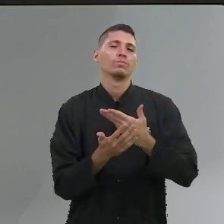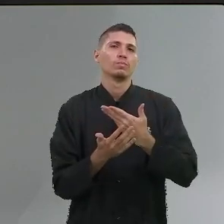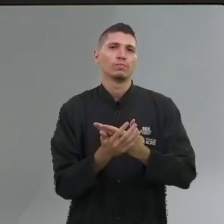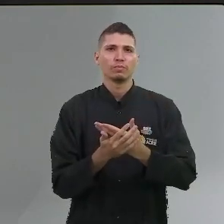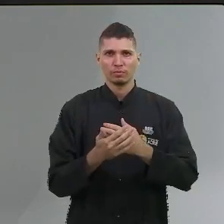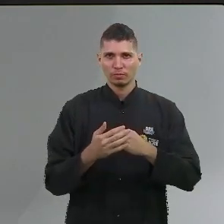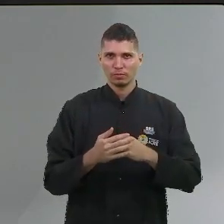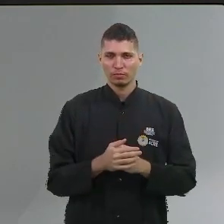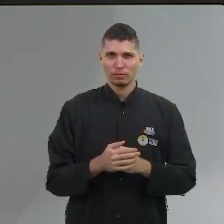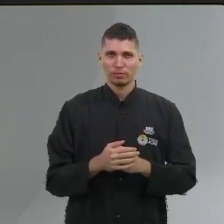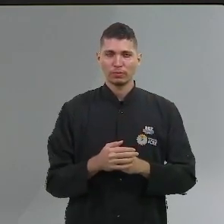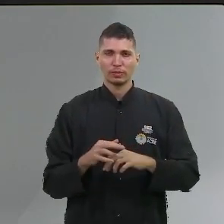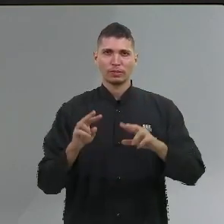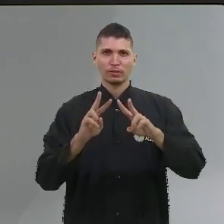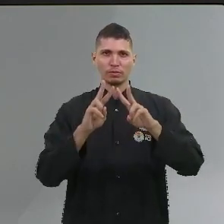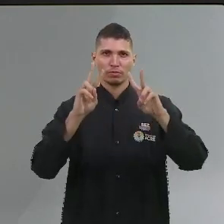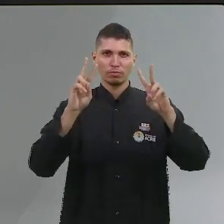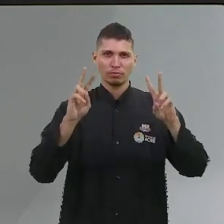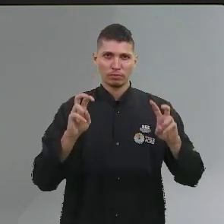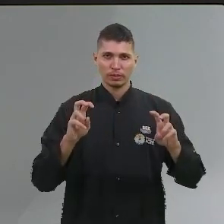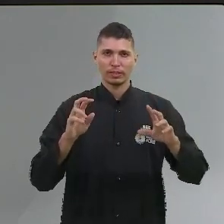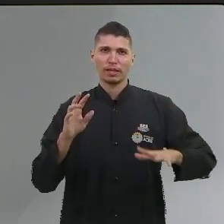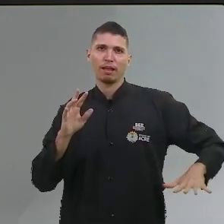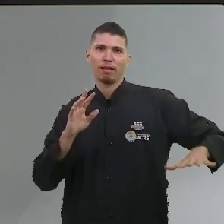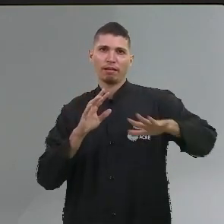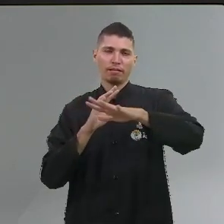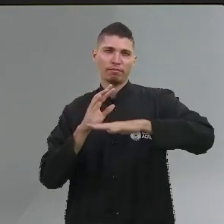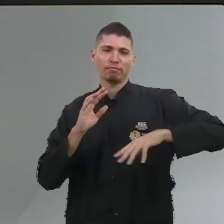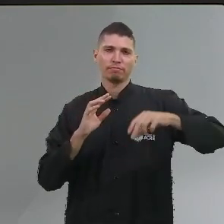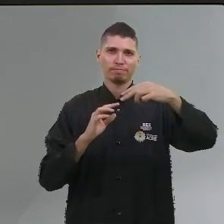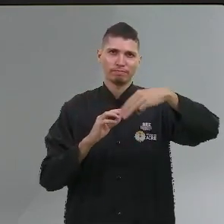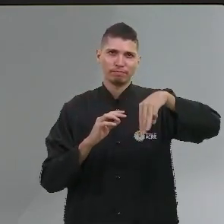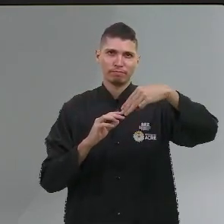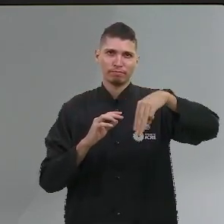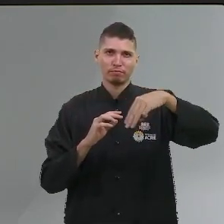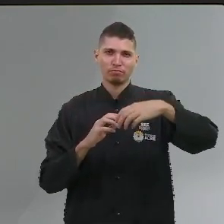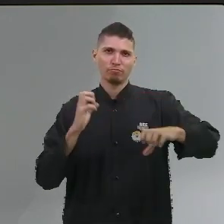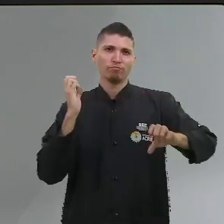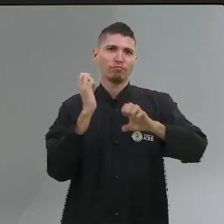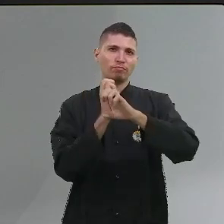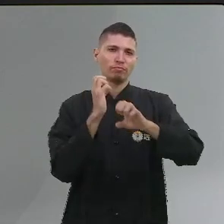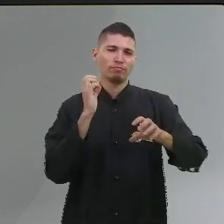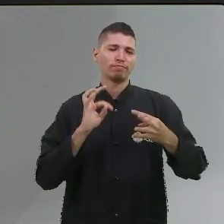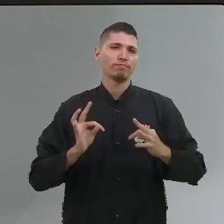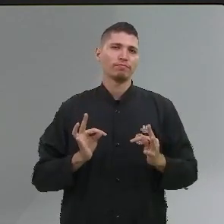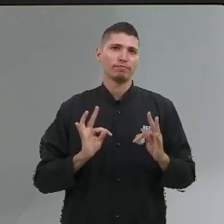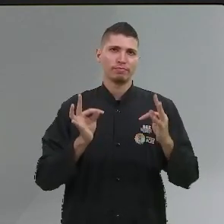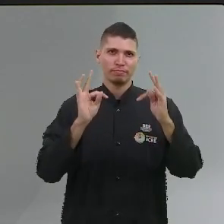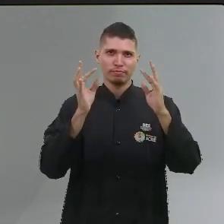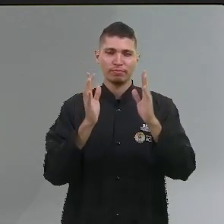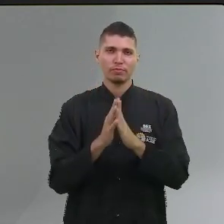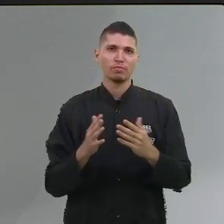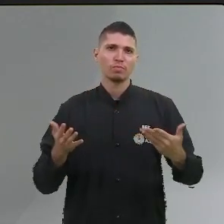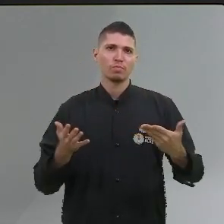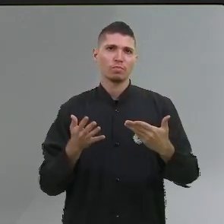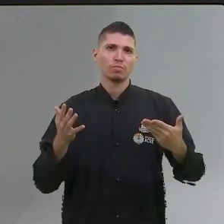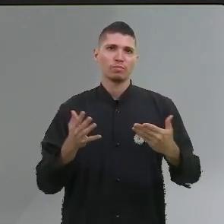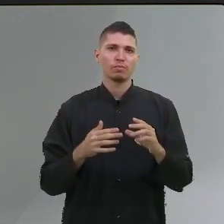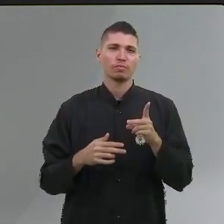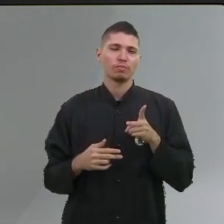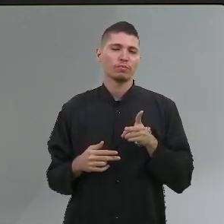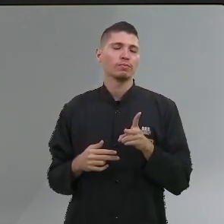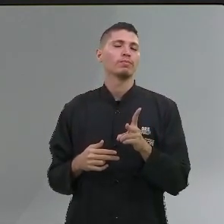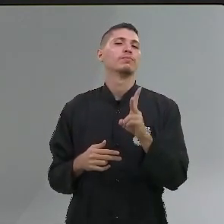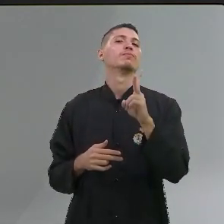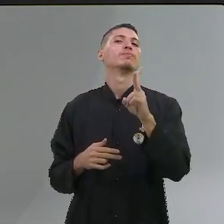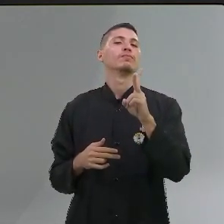matemática, engenharias e tecnologias. E hoje nós vamos ver um pouco mais sobre a primeira lei de Newton. No caso, nós